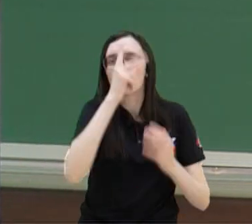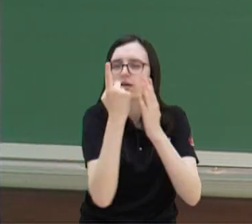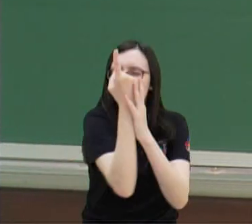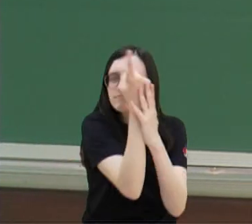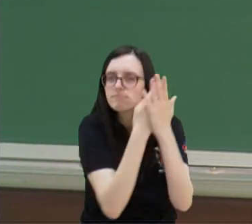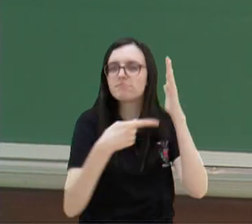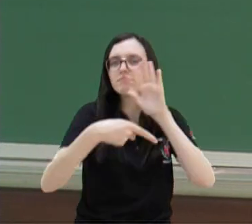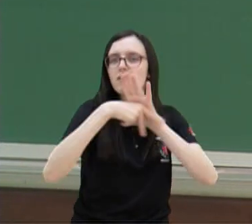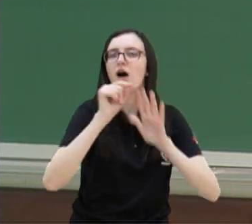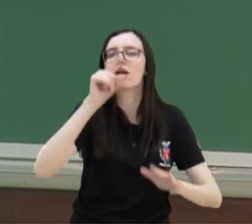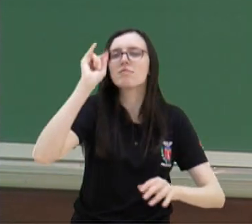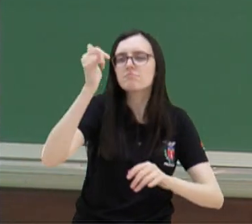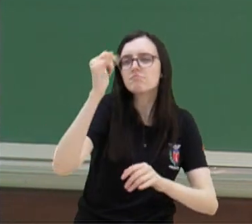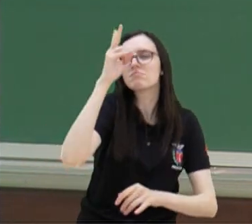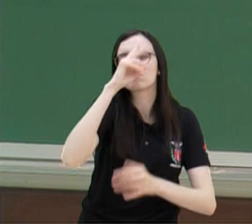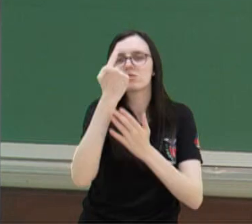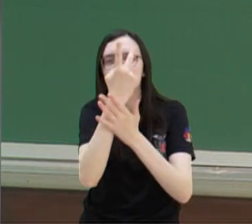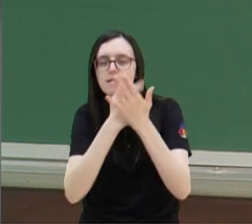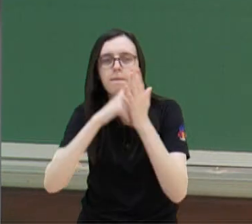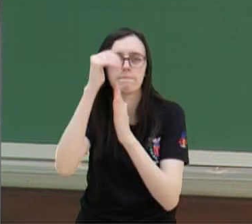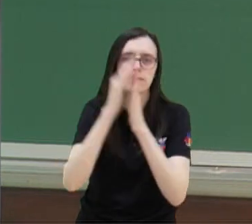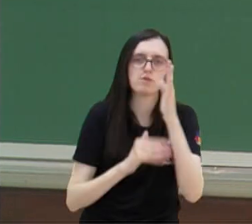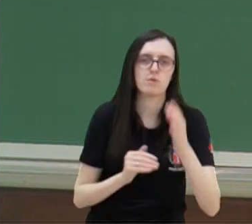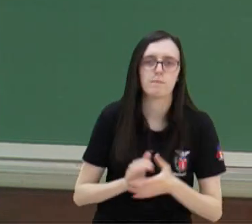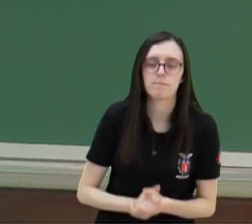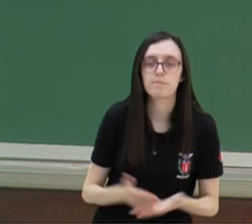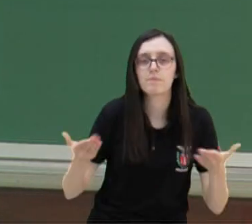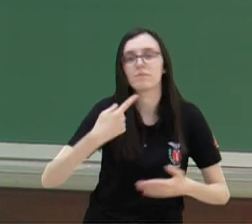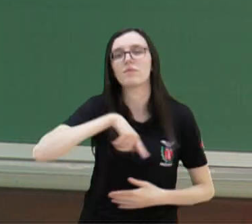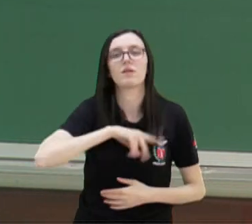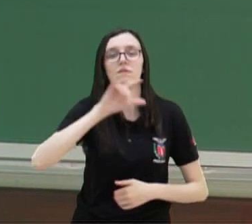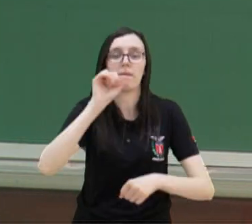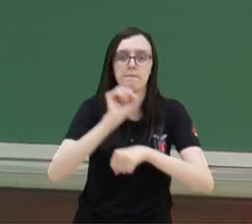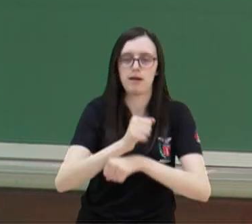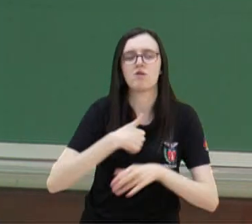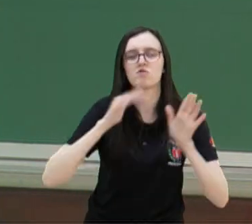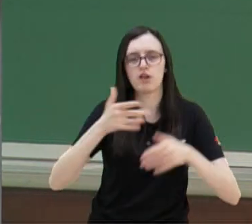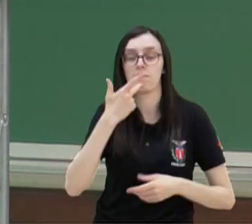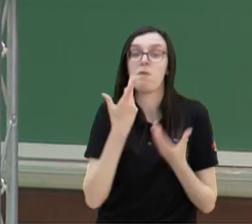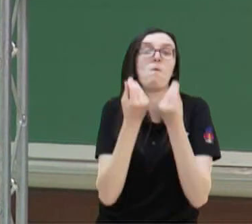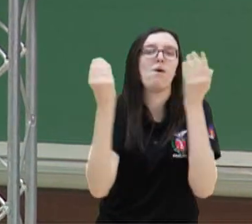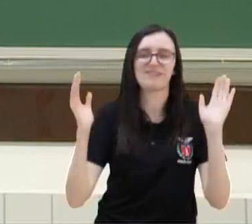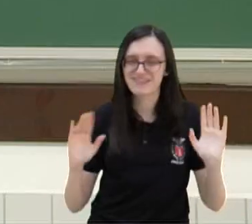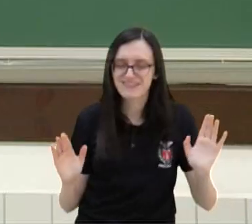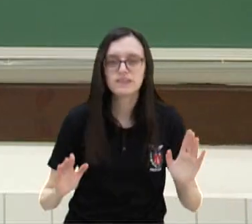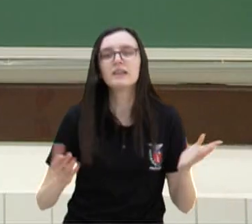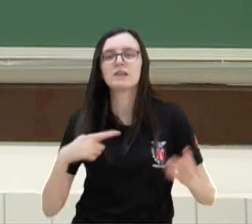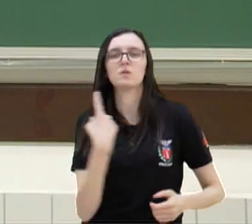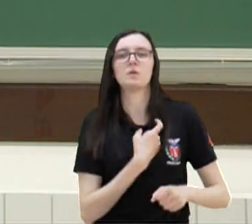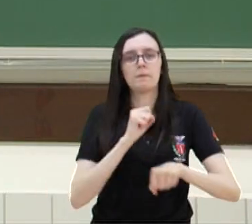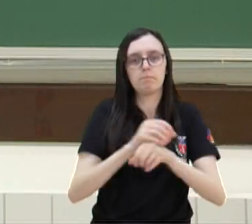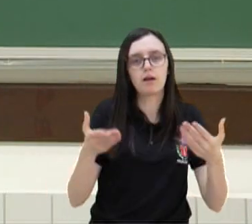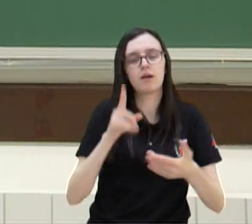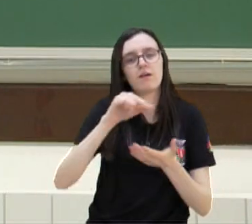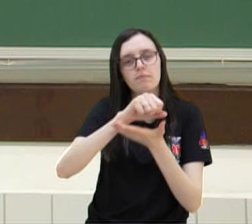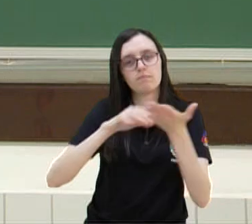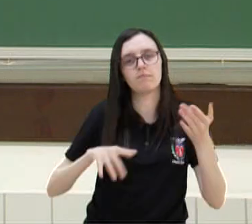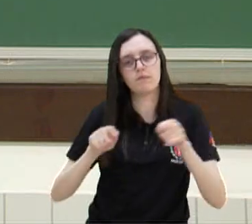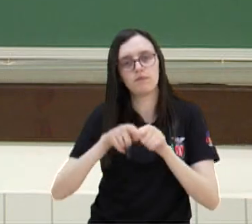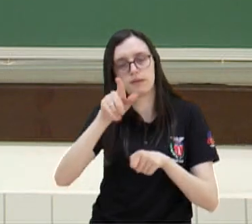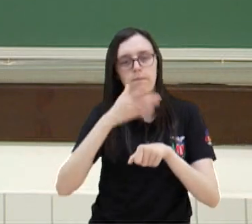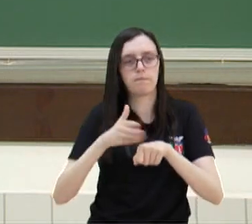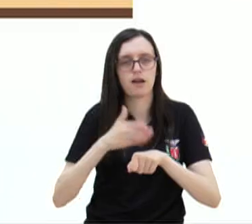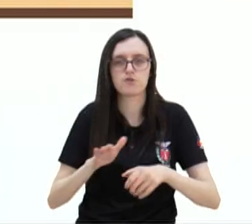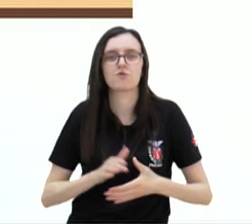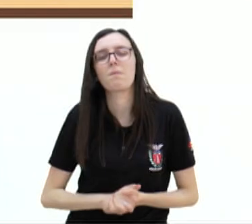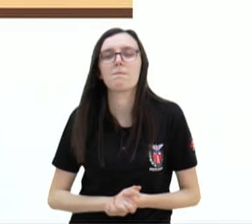uma narrativa através de desenho, através de pintura. Agora a gente vai dar uma pausa, eu já falei demais, então vamos dar uma pausa e vamos fazer um exercíciozinho prático,